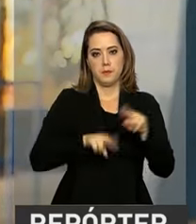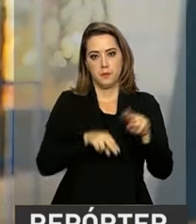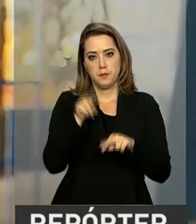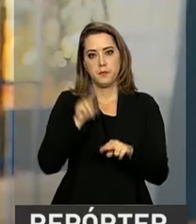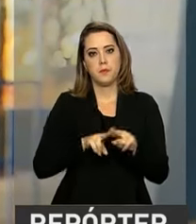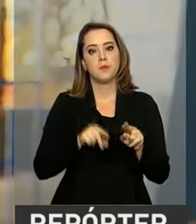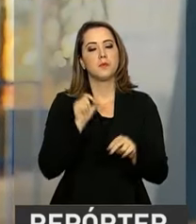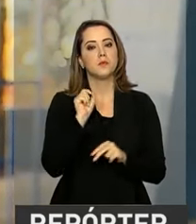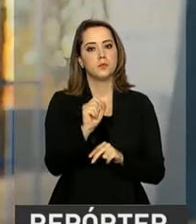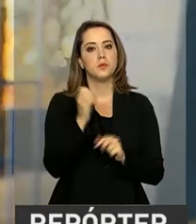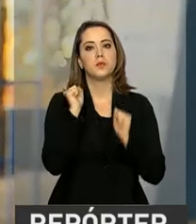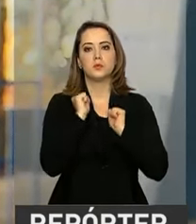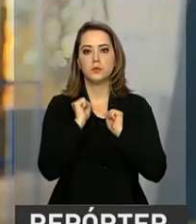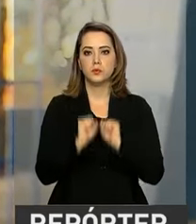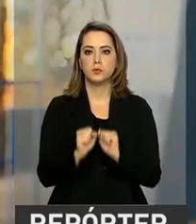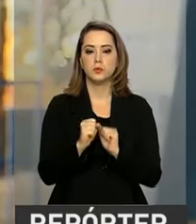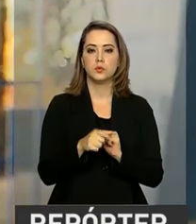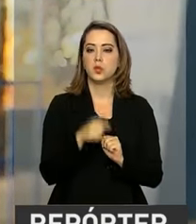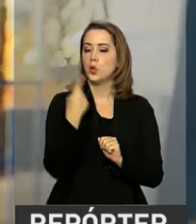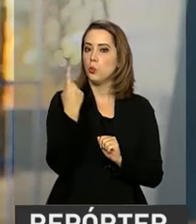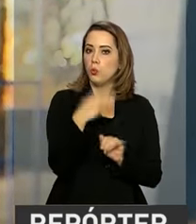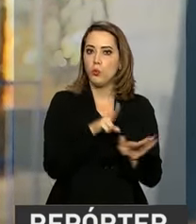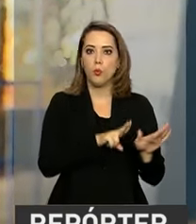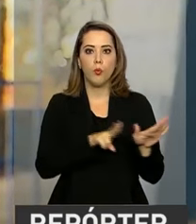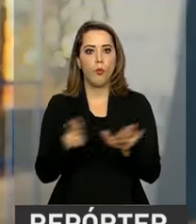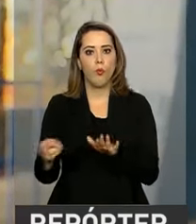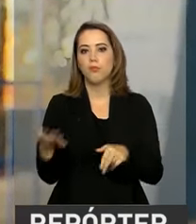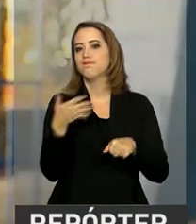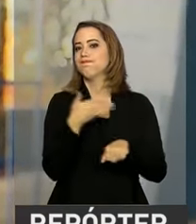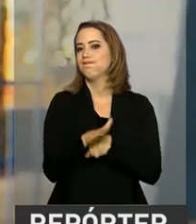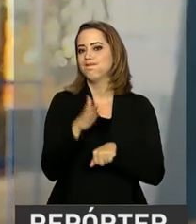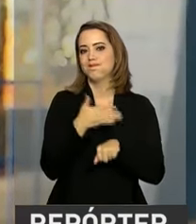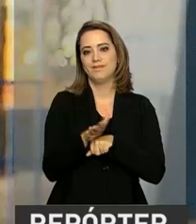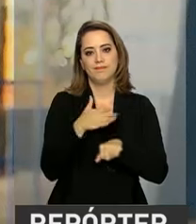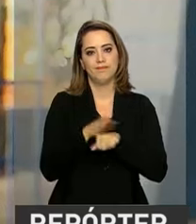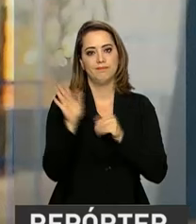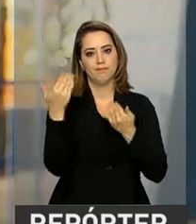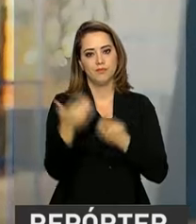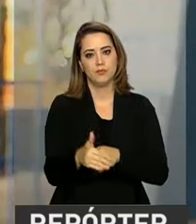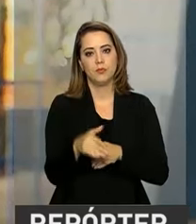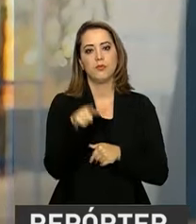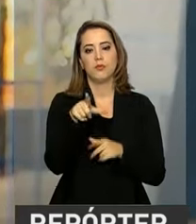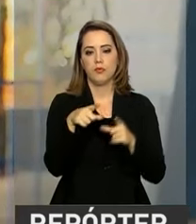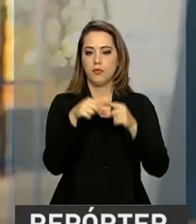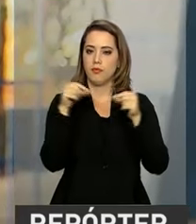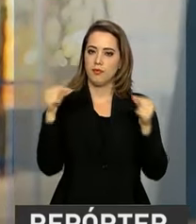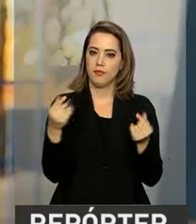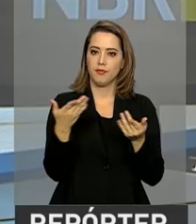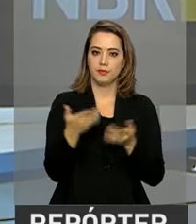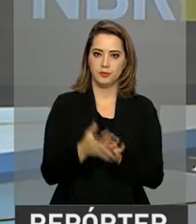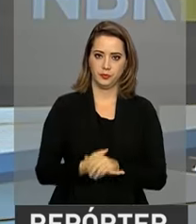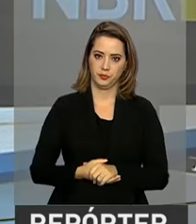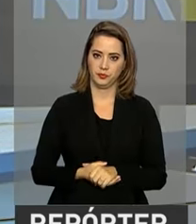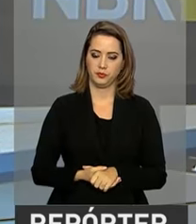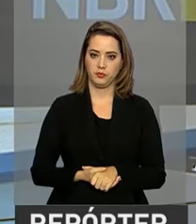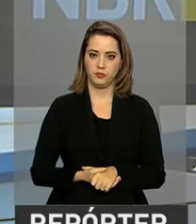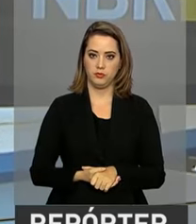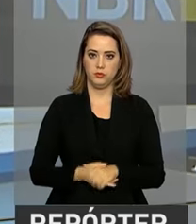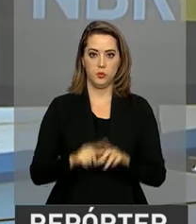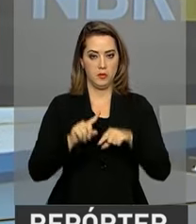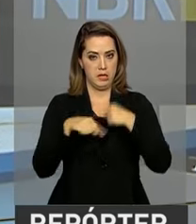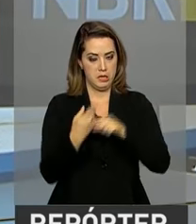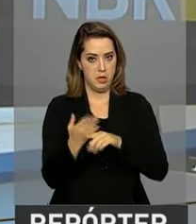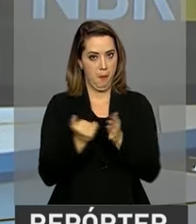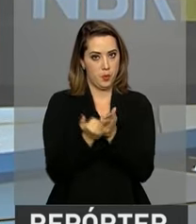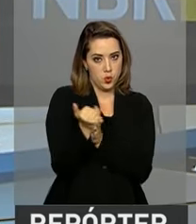participantes terão uma semana para testar os seus conhecimentos de Brasília Gabriela Noronha após iniciar